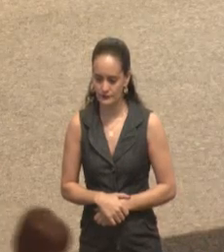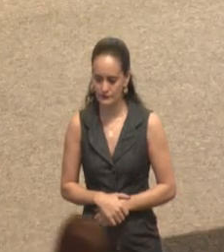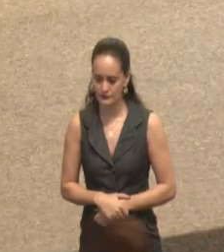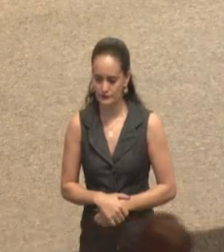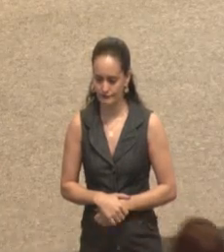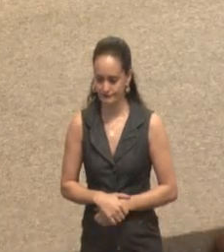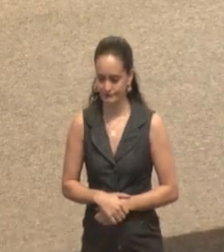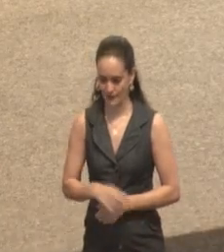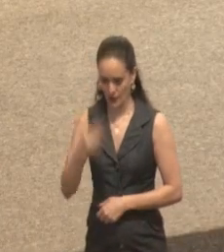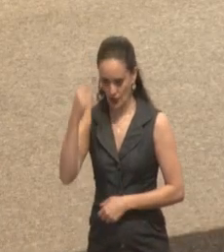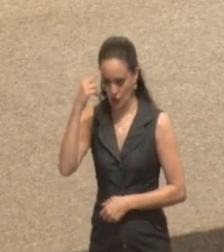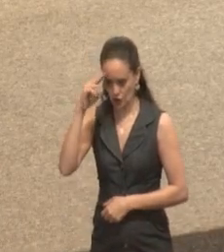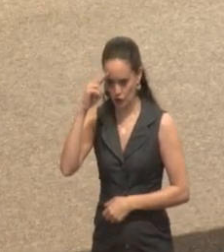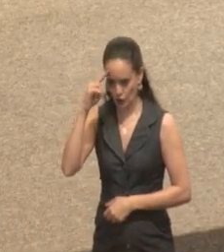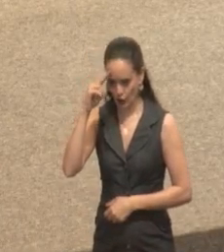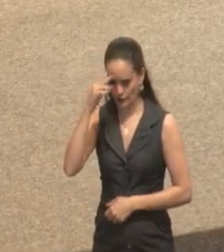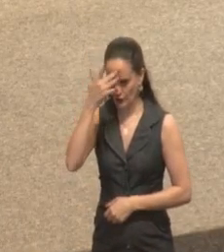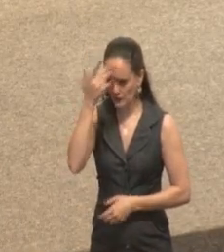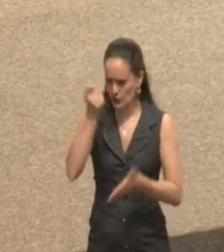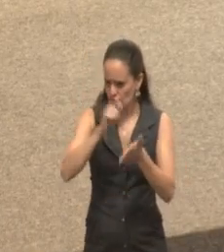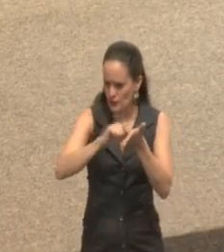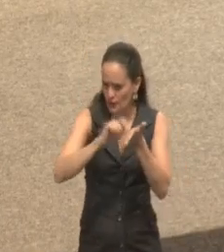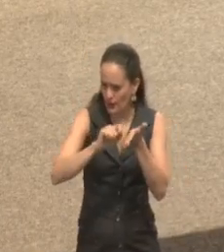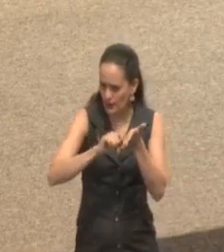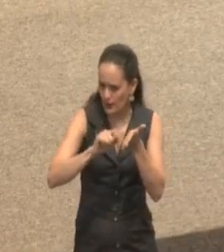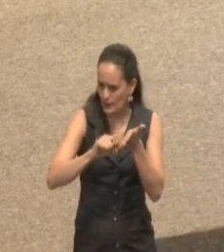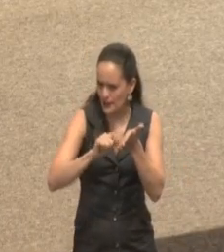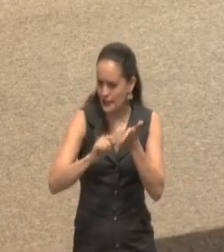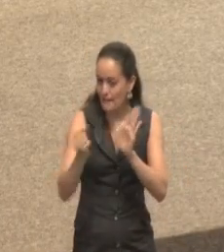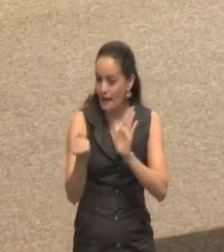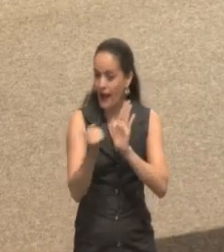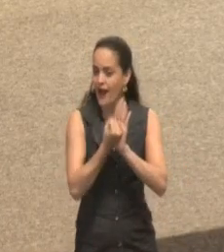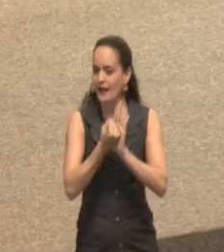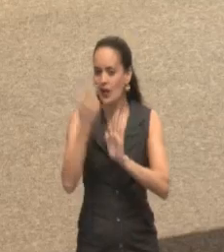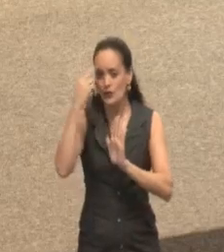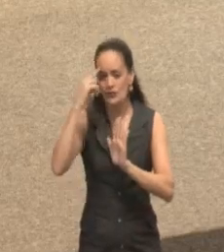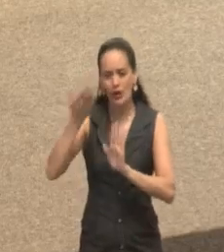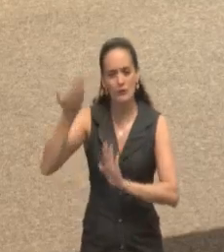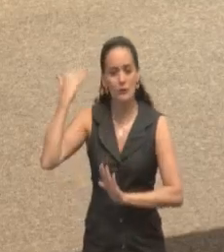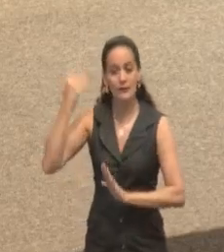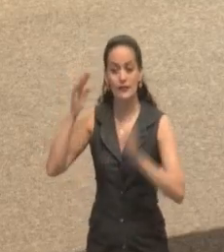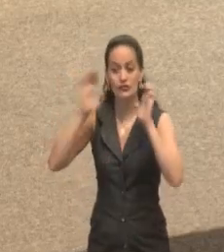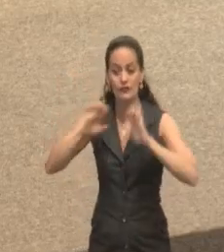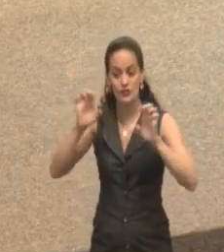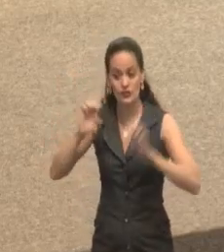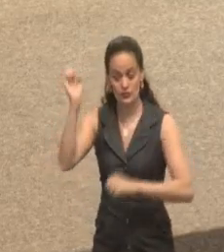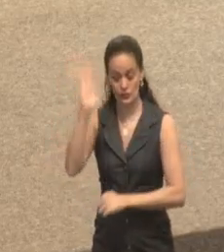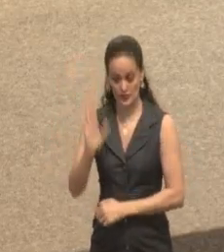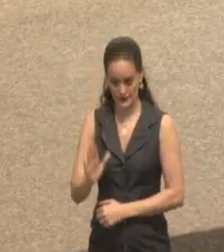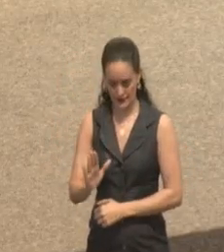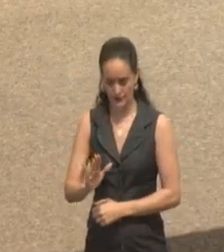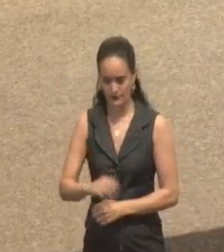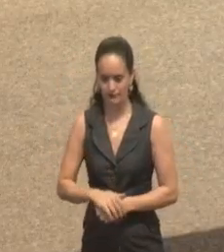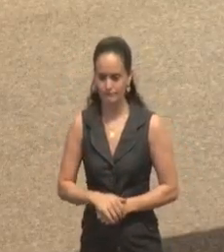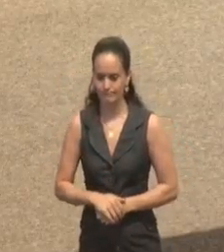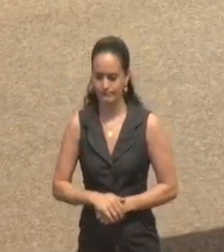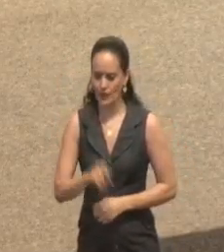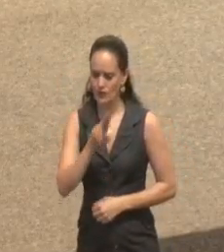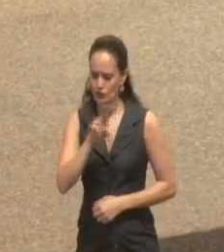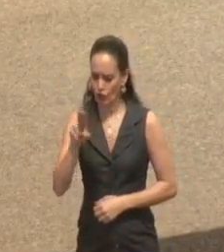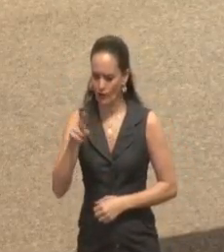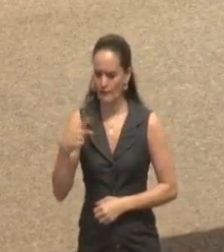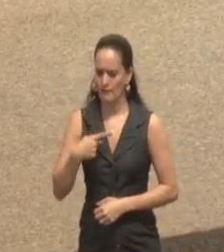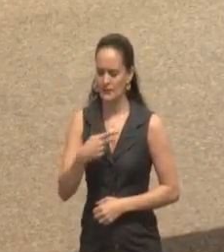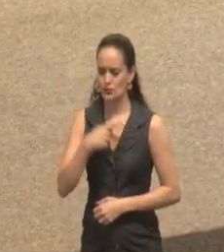Nossa história foi escrita por pessoas que deixaram marcas profundas na evangelização do Brasil. Nomes como o